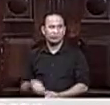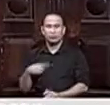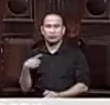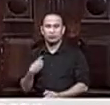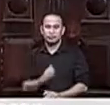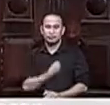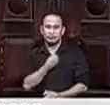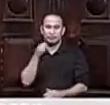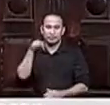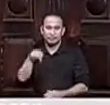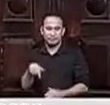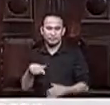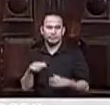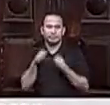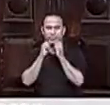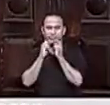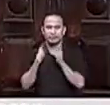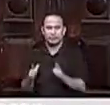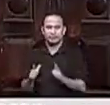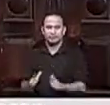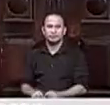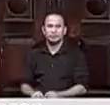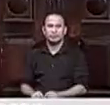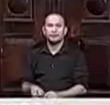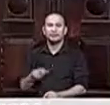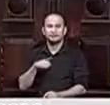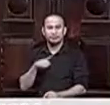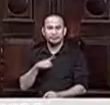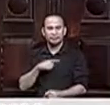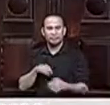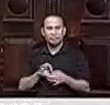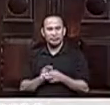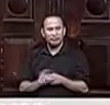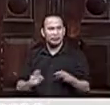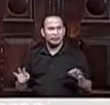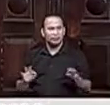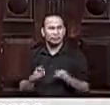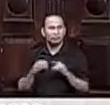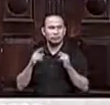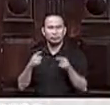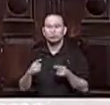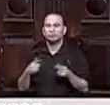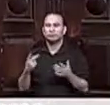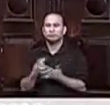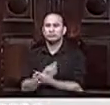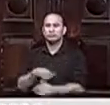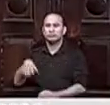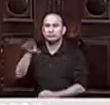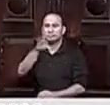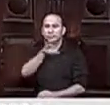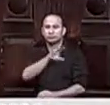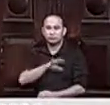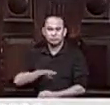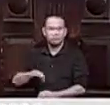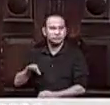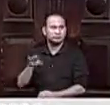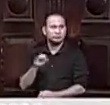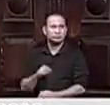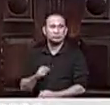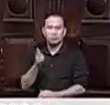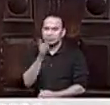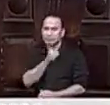aqui, esta casa, tem dado todo o respaldo para tentar fazer com que esse Estado, pelo menos, consiga